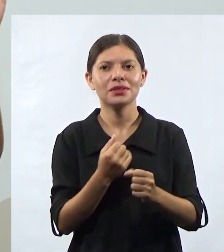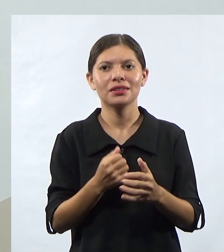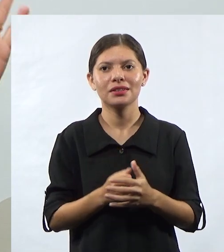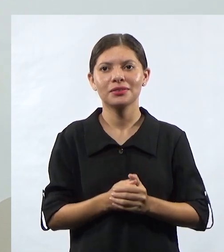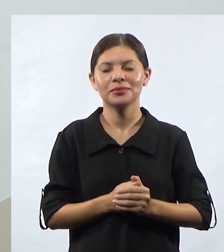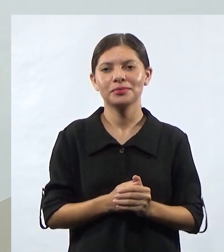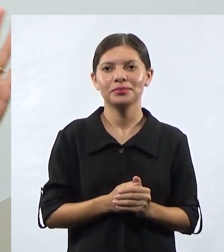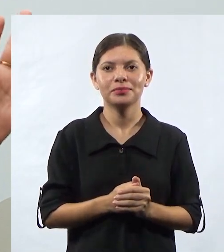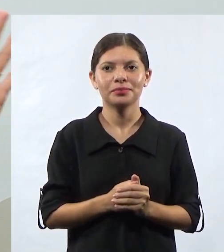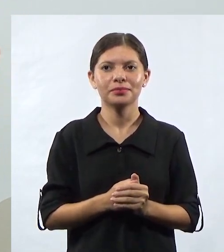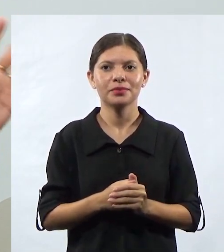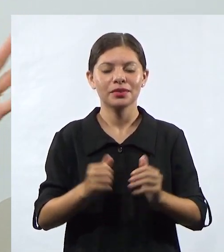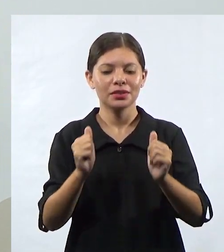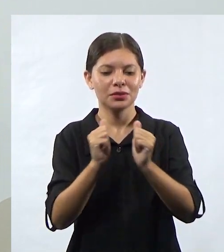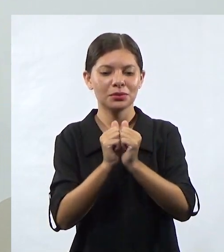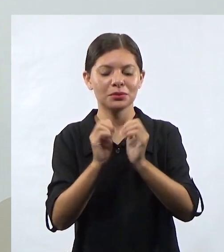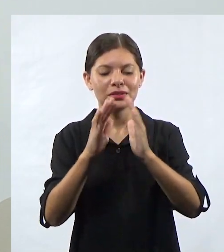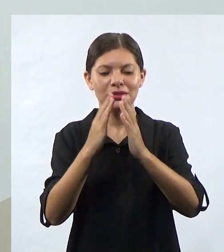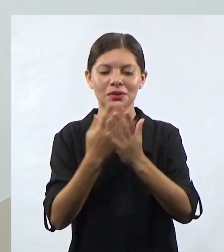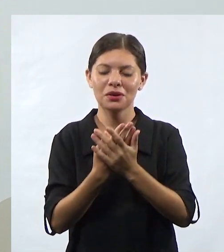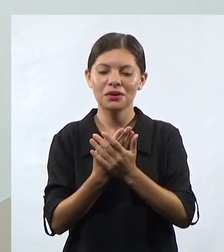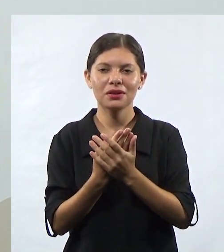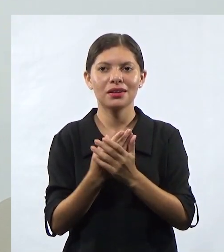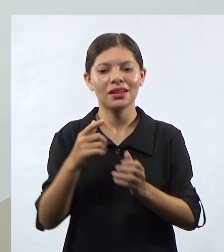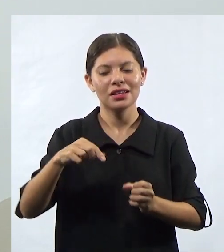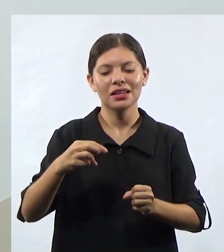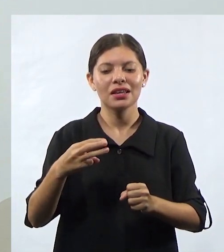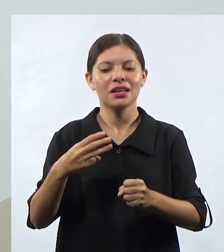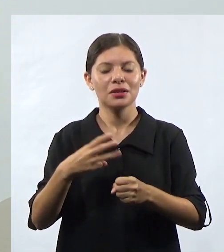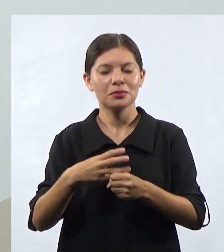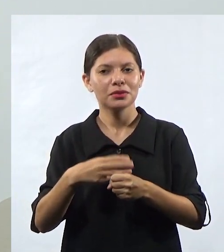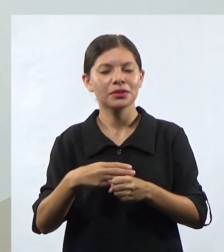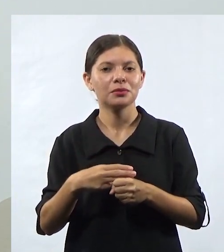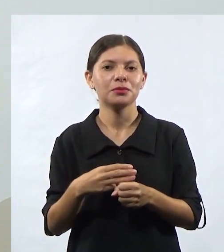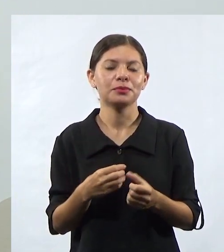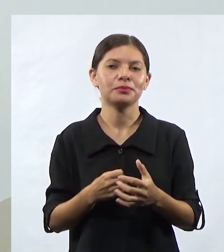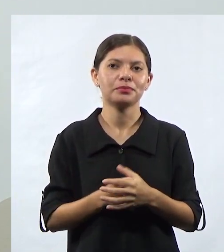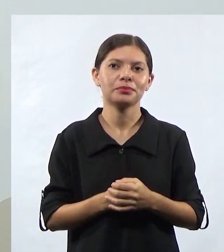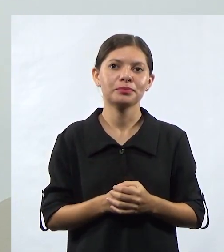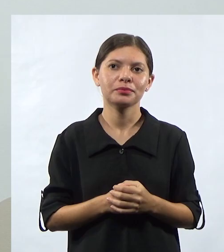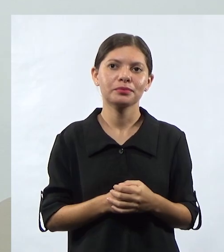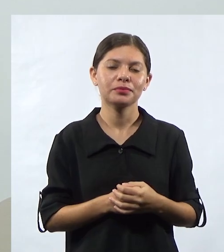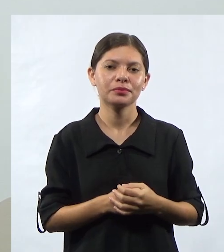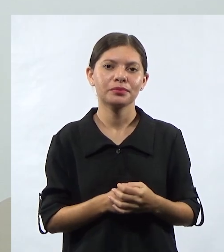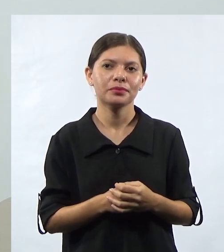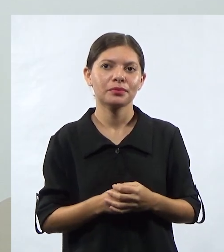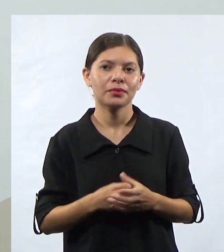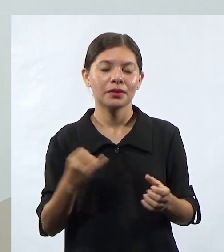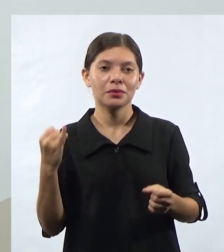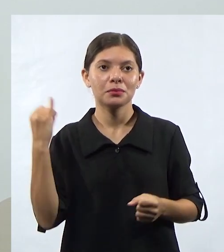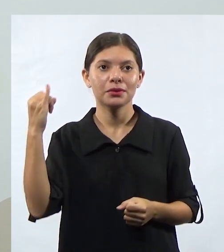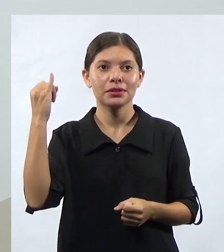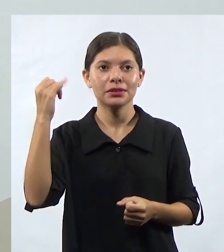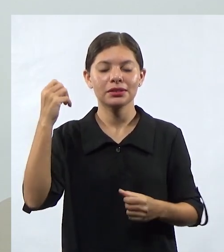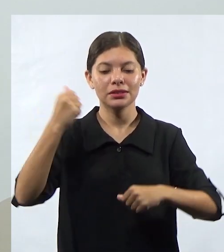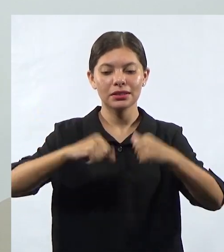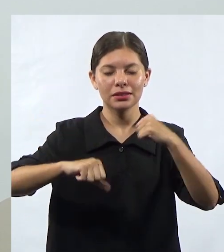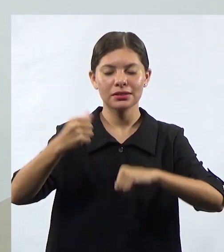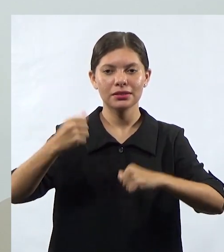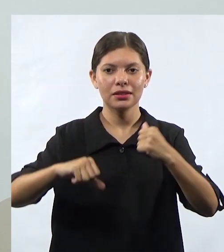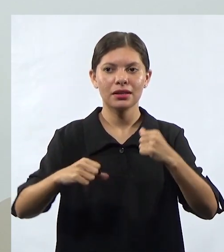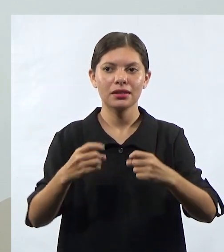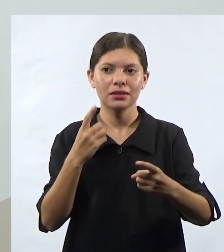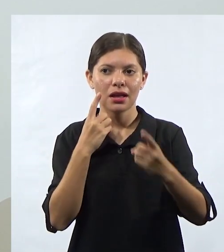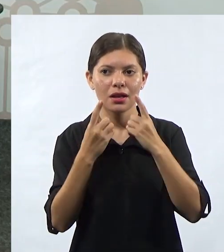que esteve ali no município. Então, isso pode surgir, mas é necessário que vocês analisem esses